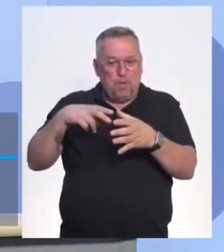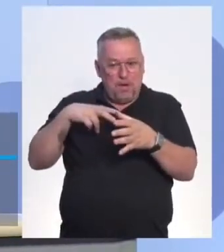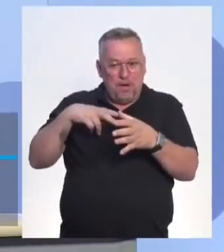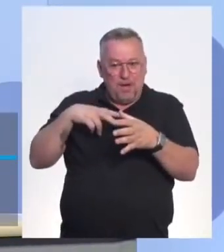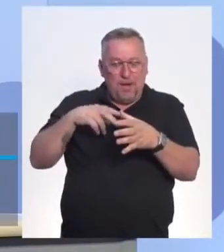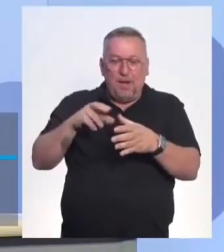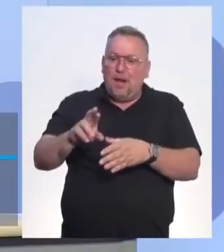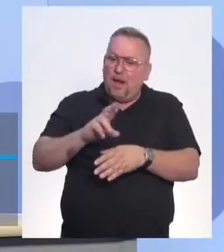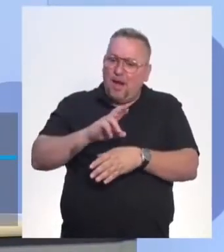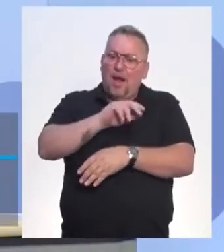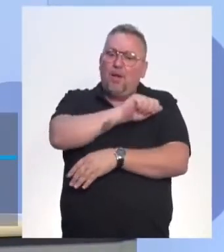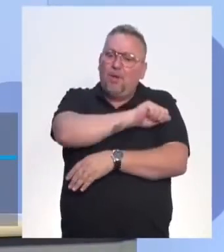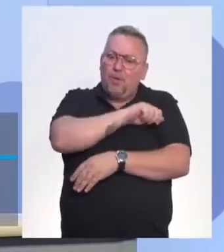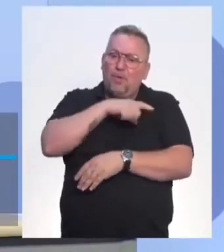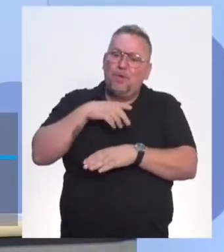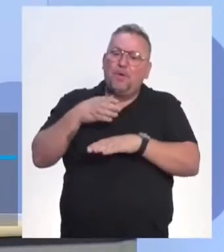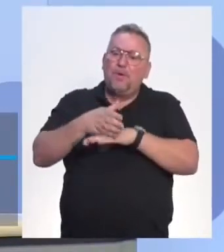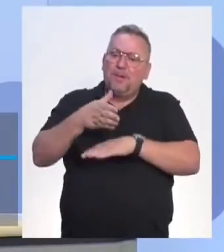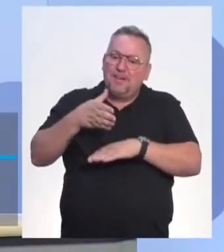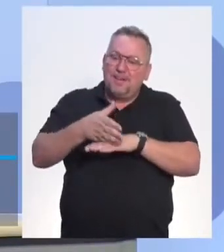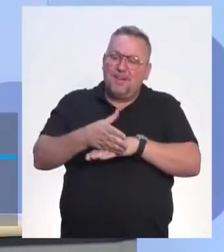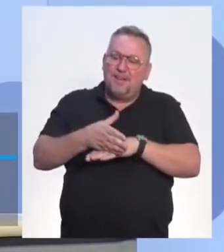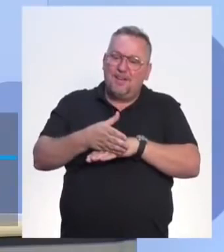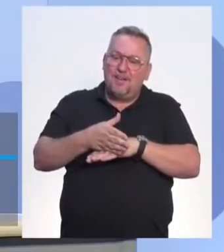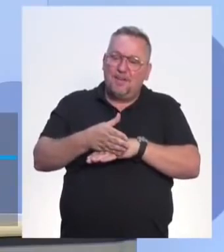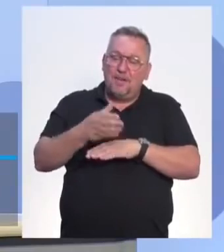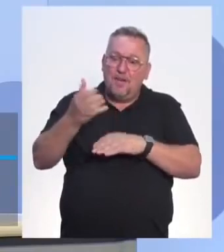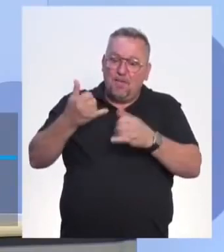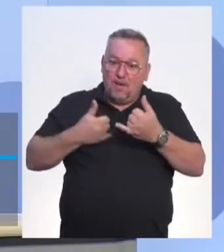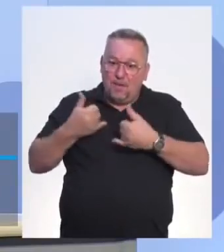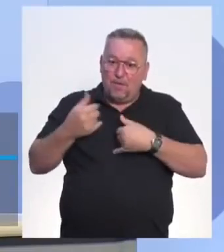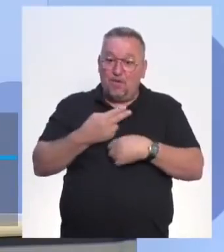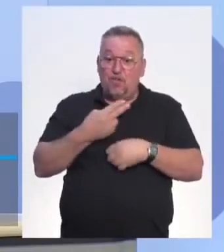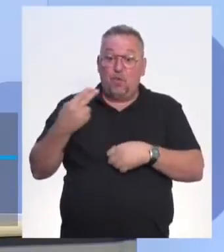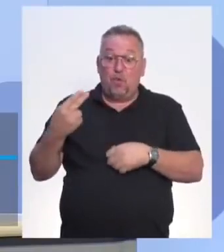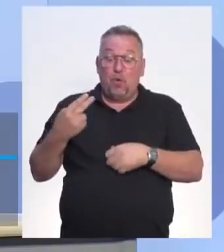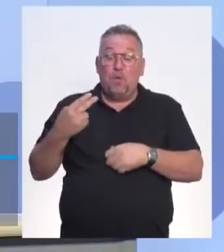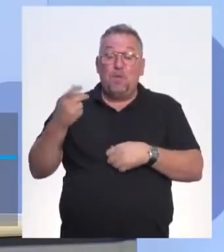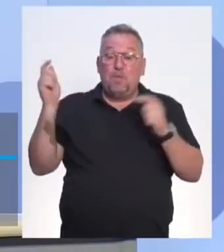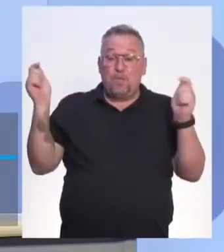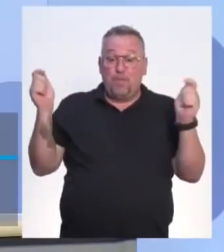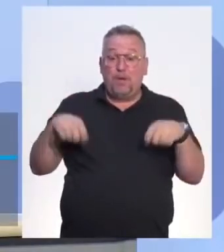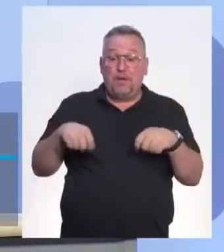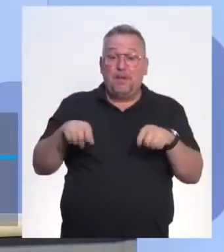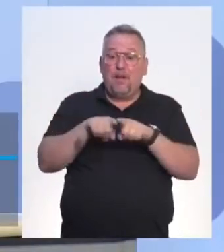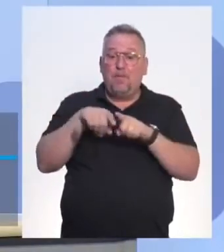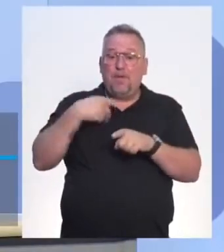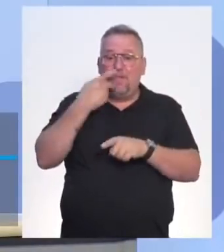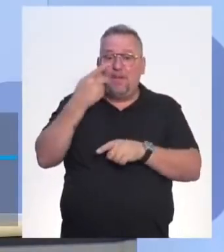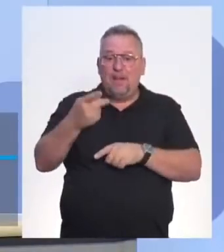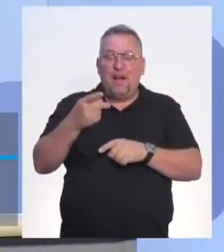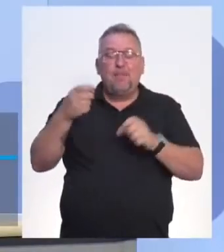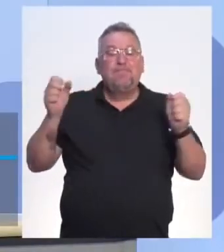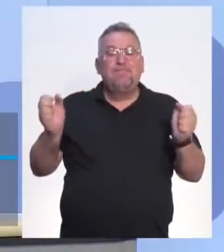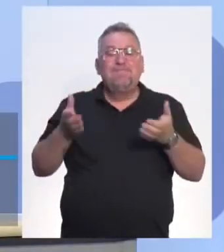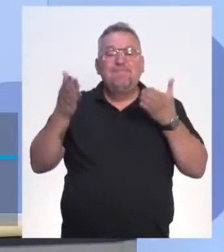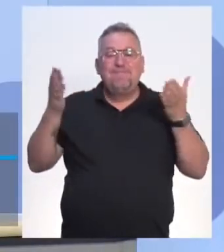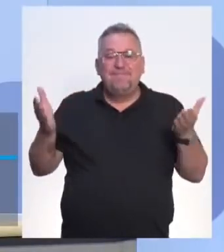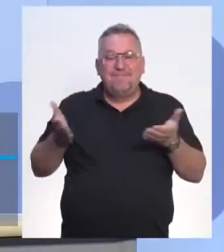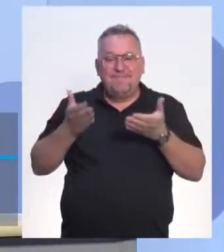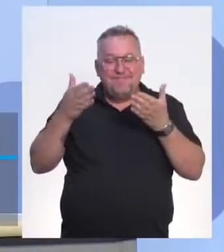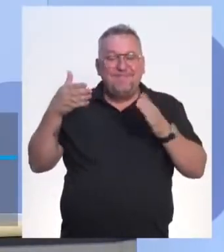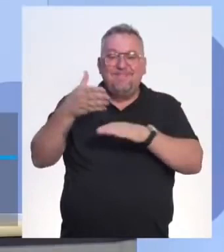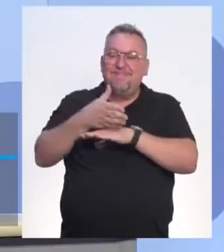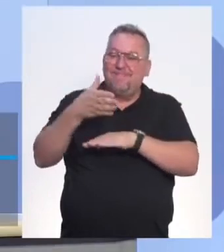respostas dos seus alunos que estão acessando. Passe para nós o nome deles, para a gente poder falar e estimular cada vez mais